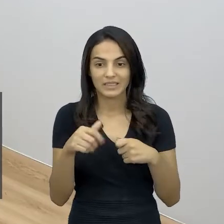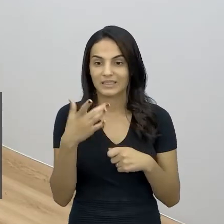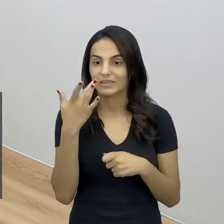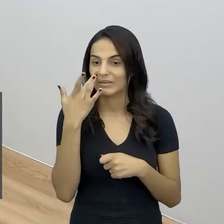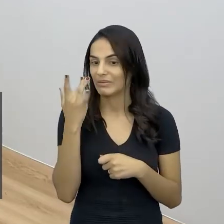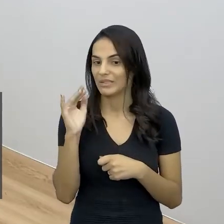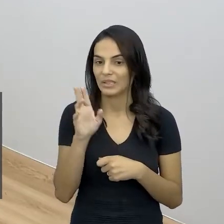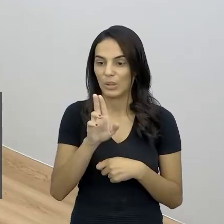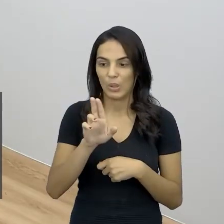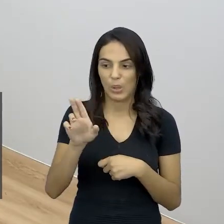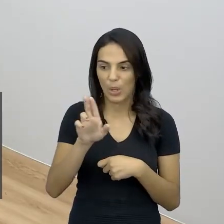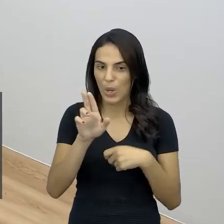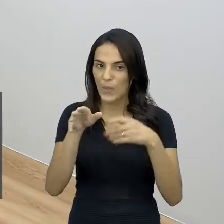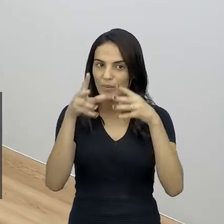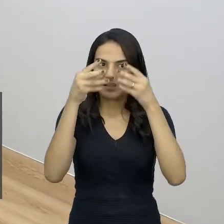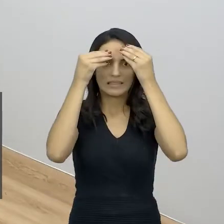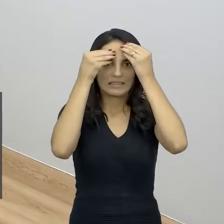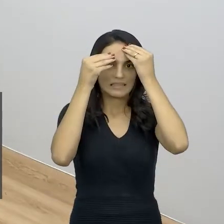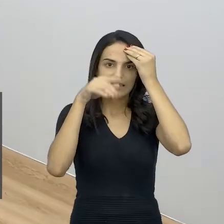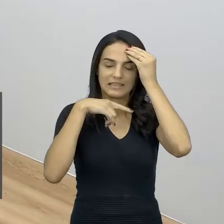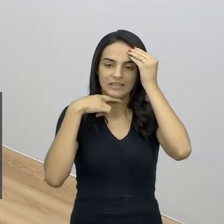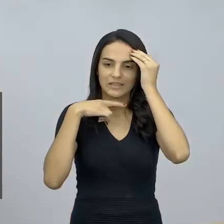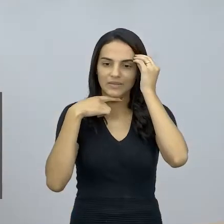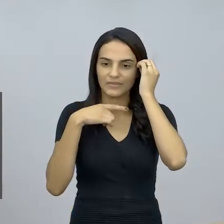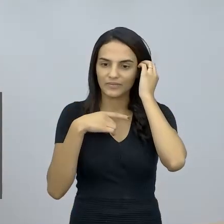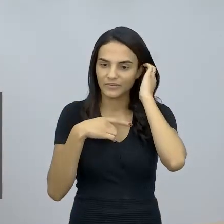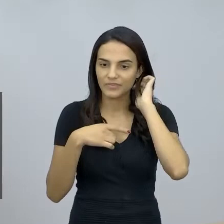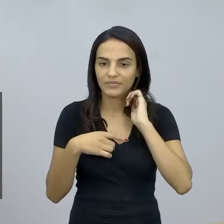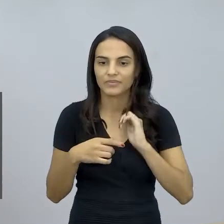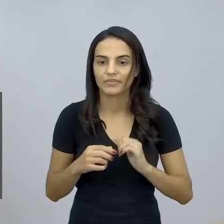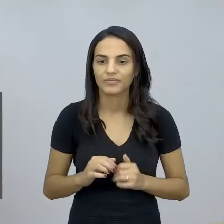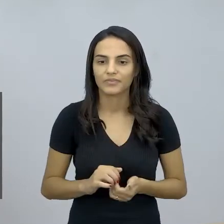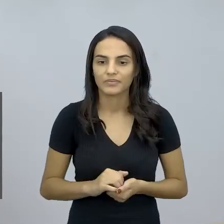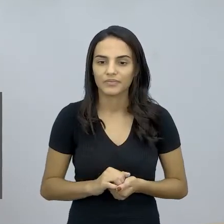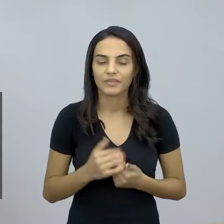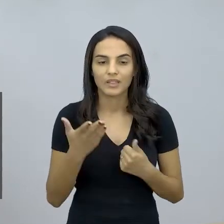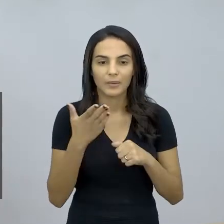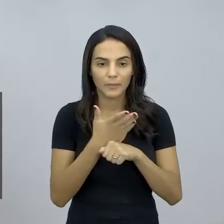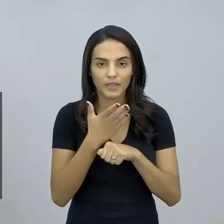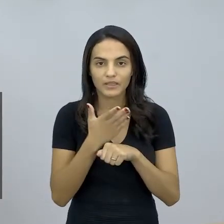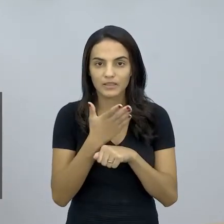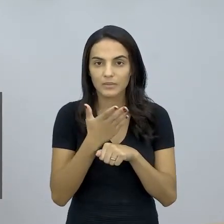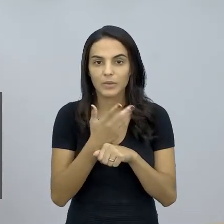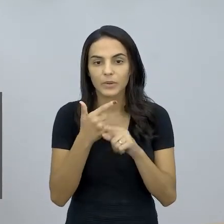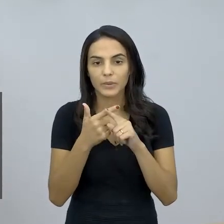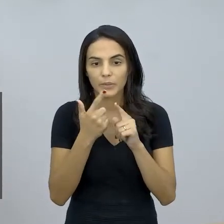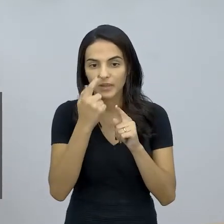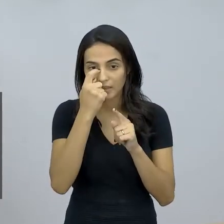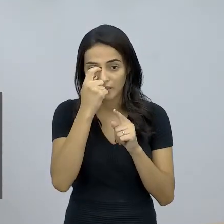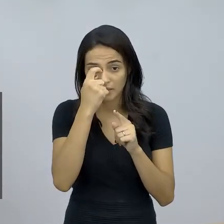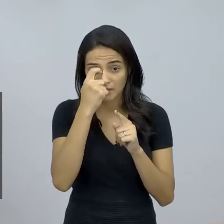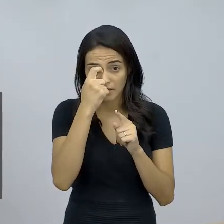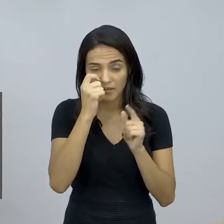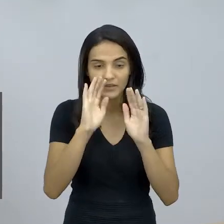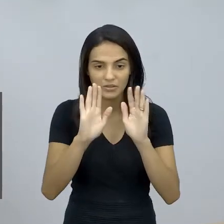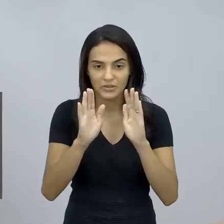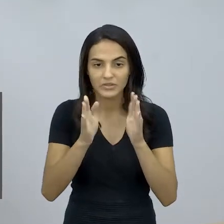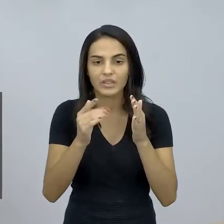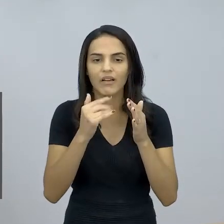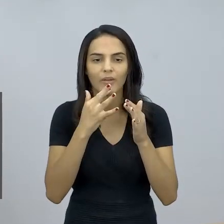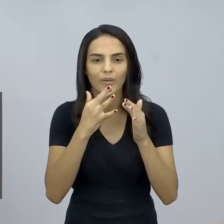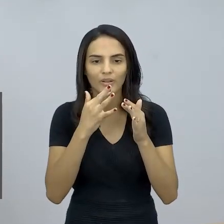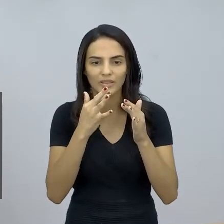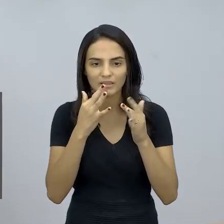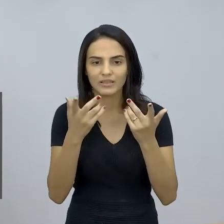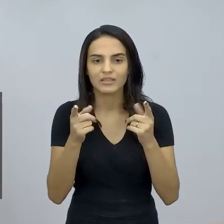é assim. Então, esse foi o último aí que participou, mas como o Misael eu já o conheço,